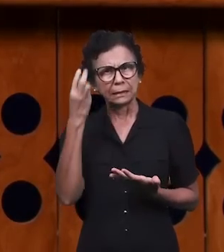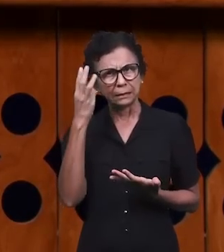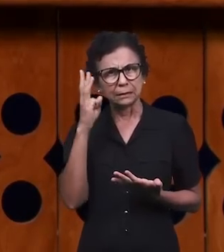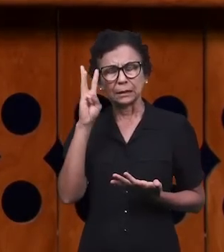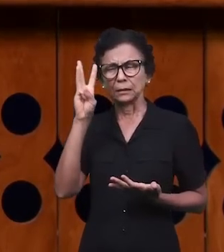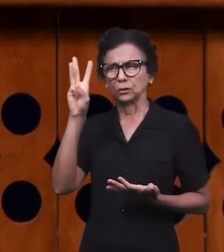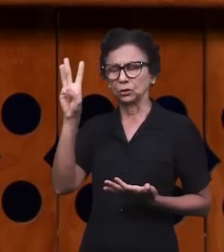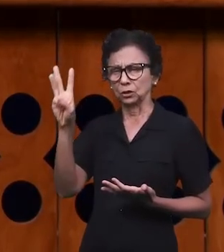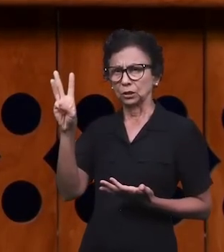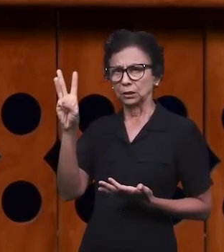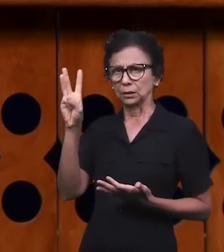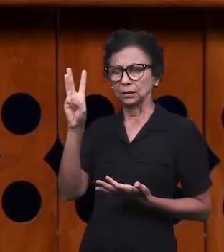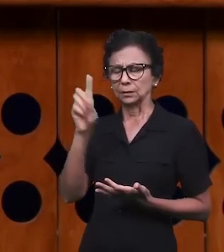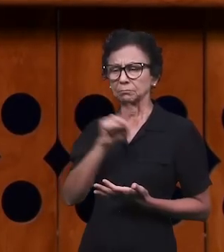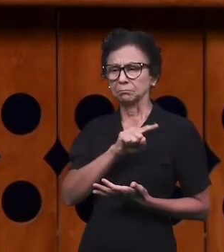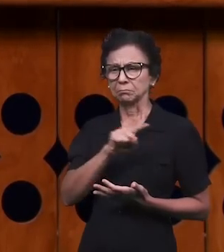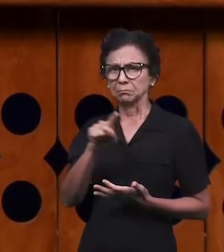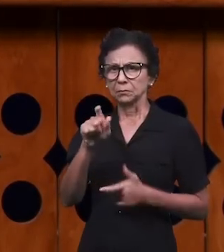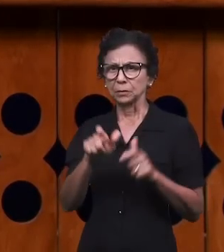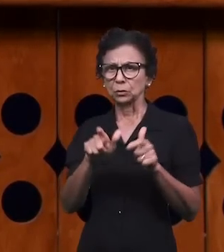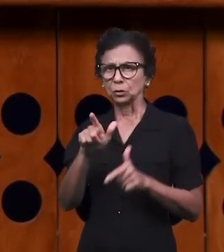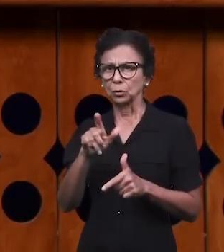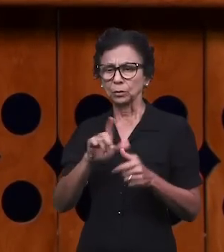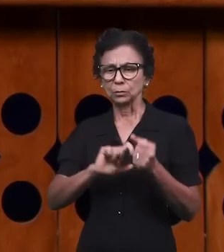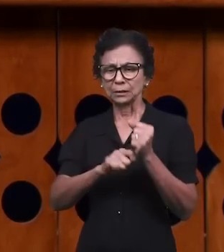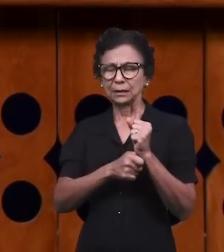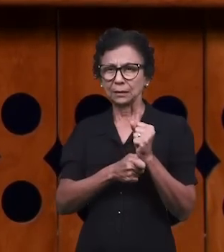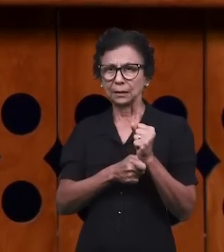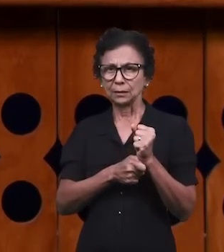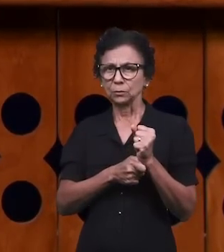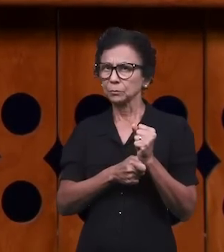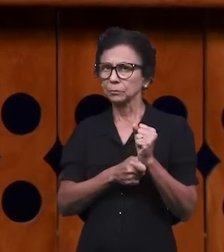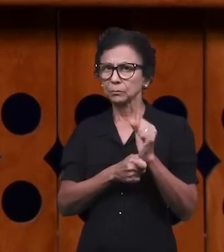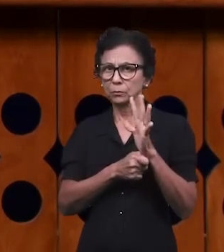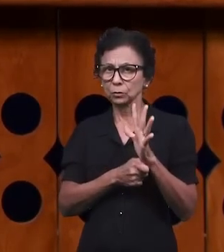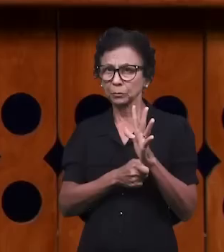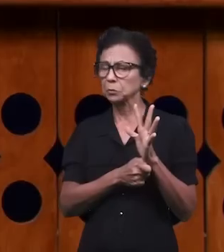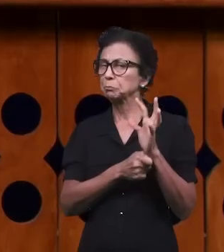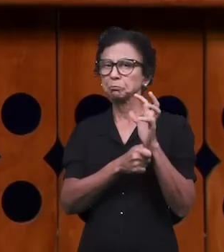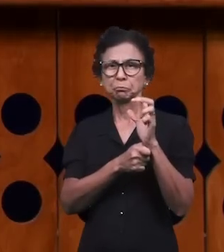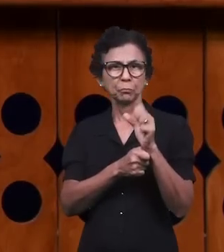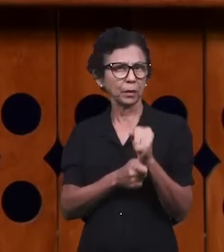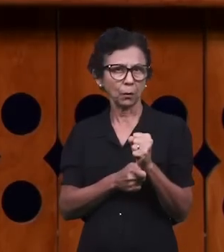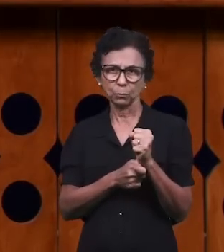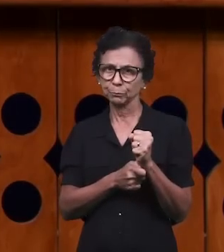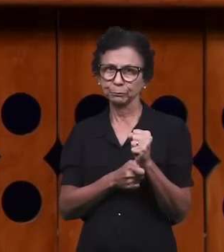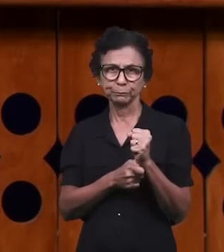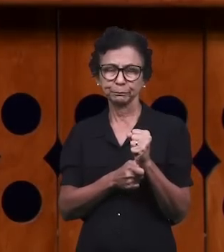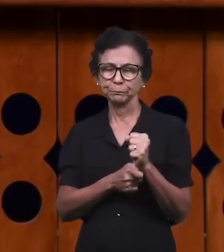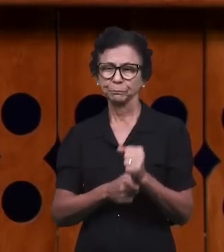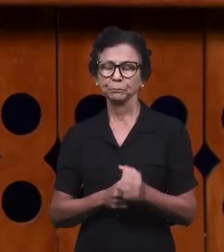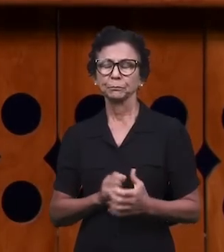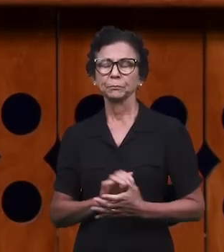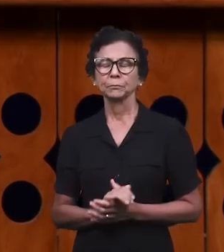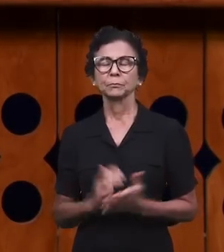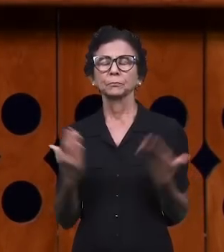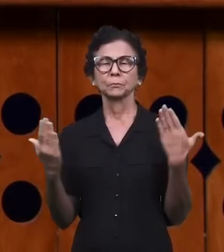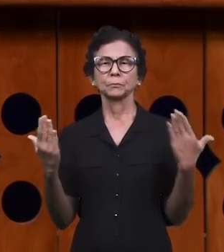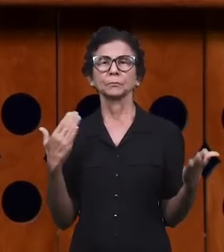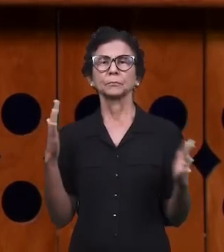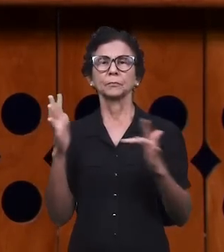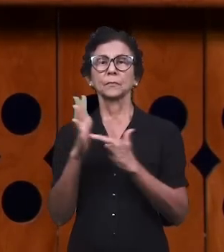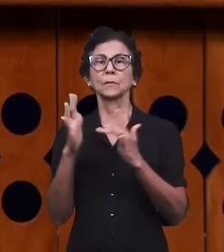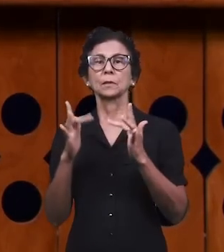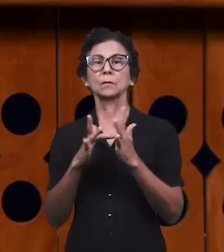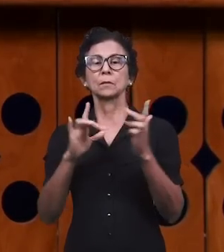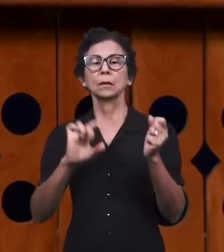os jovens, o objetivo dessa aula é mostrar que o Senhor Jesus, ele é um mistério. E